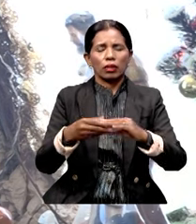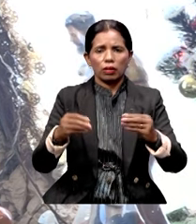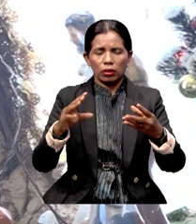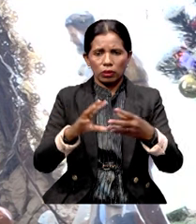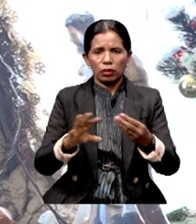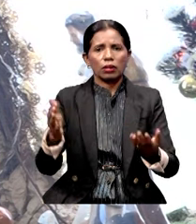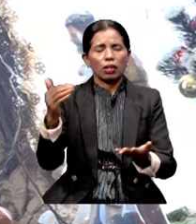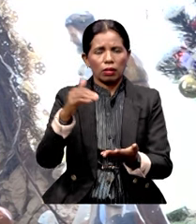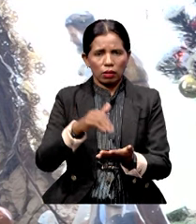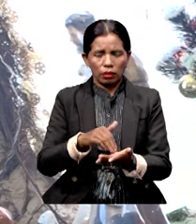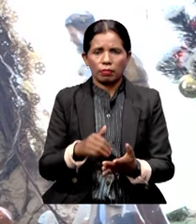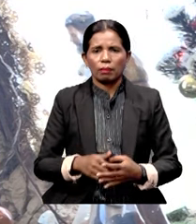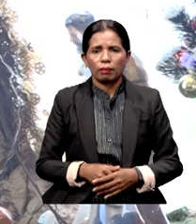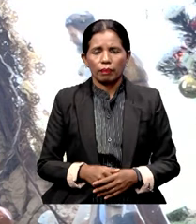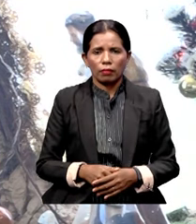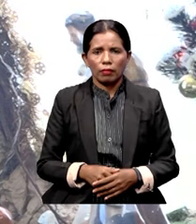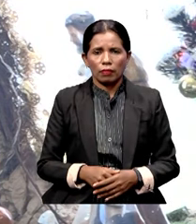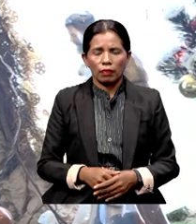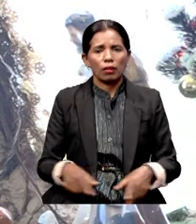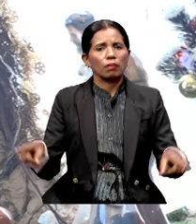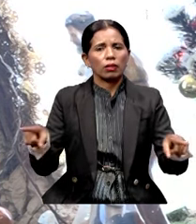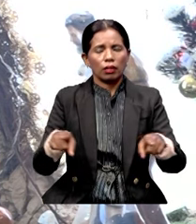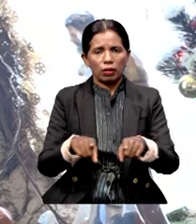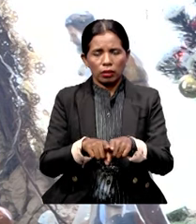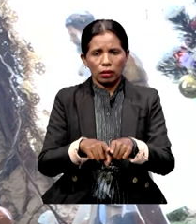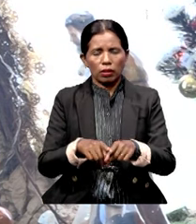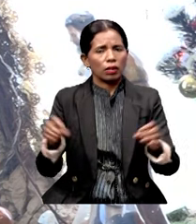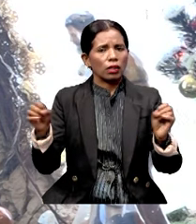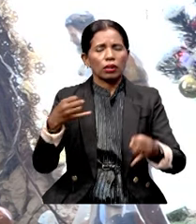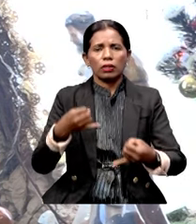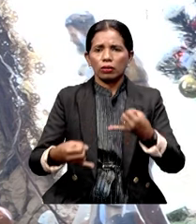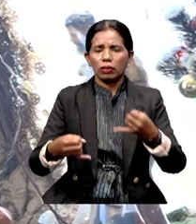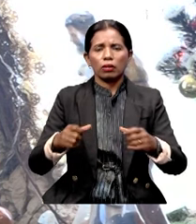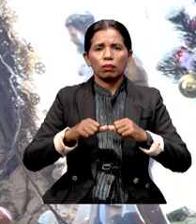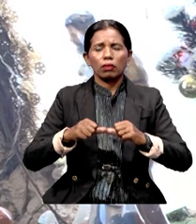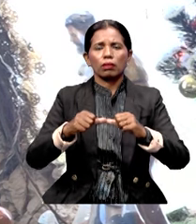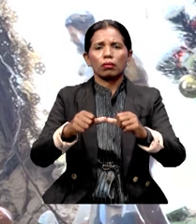repete. Buat nebe hanesan, injustiça continua buras,